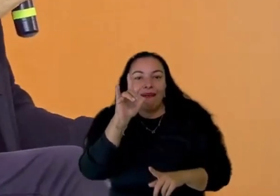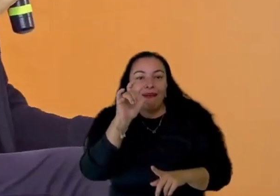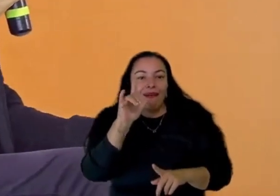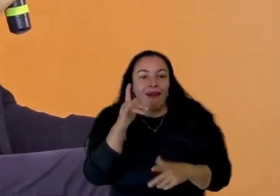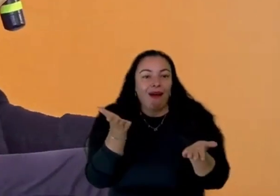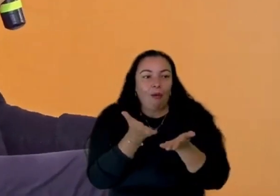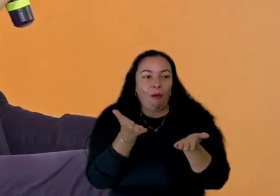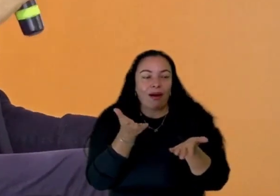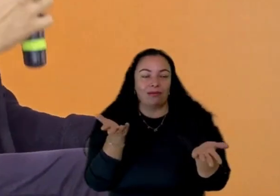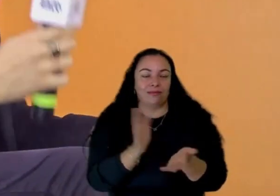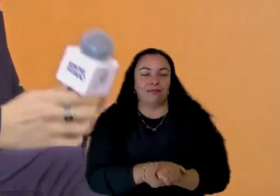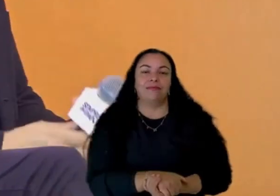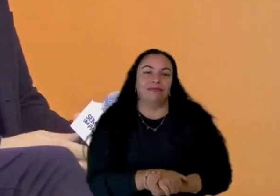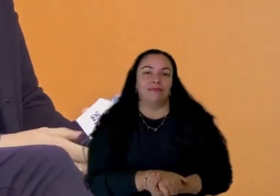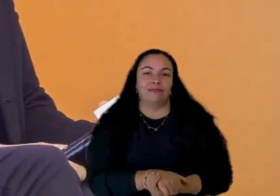isso